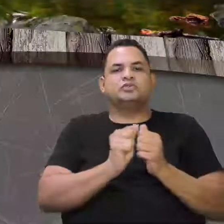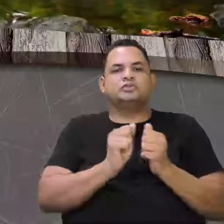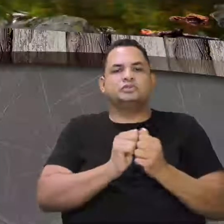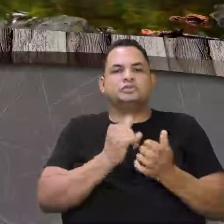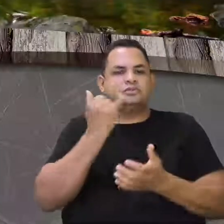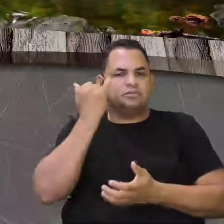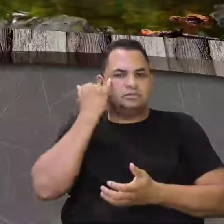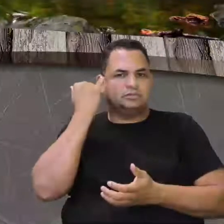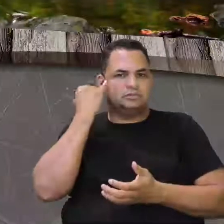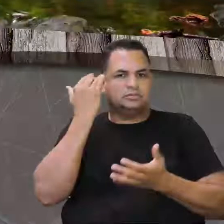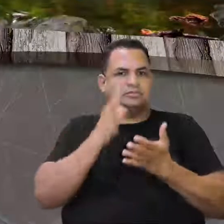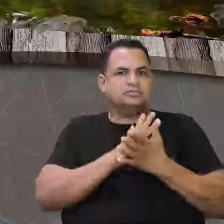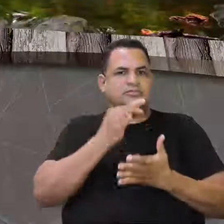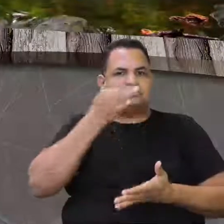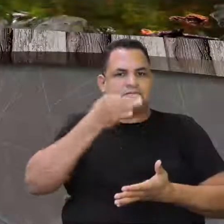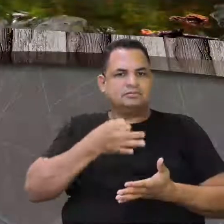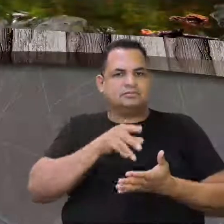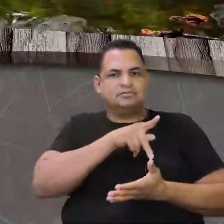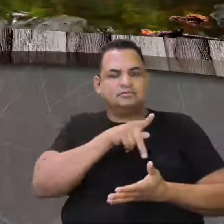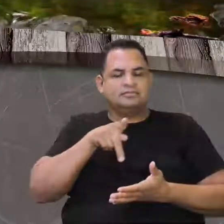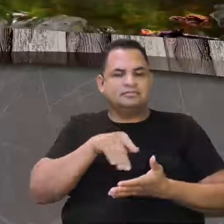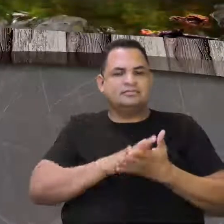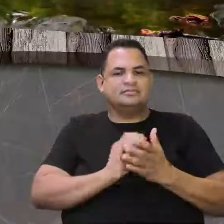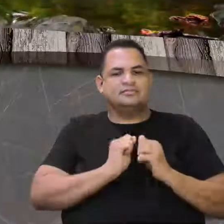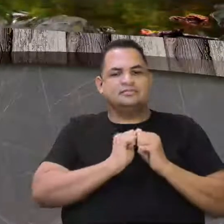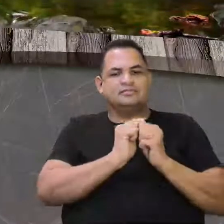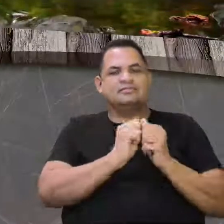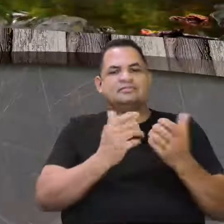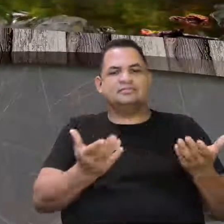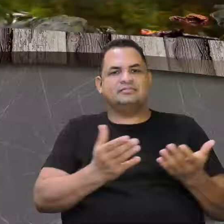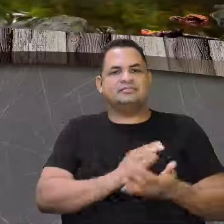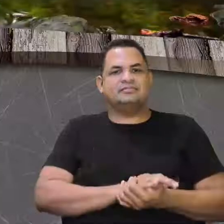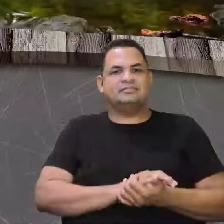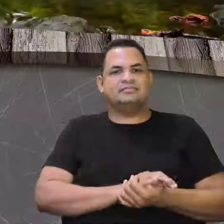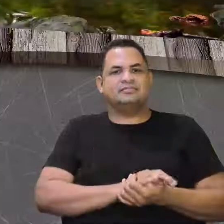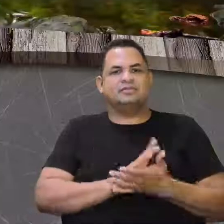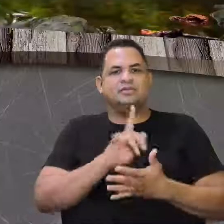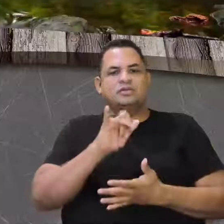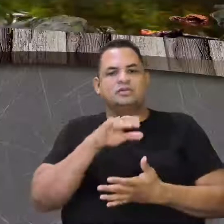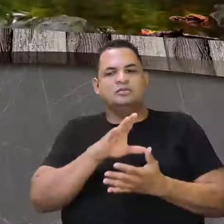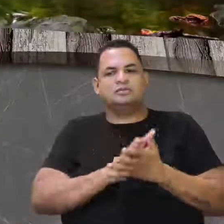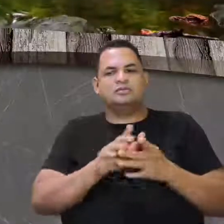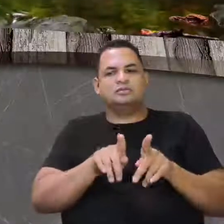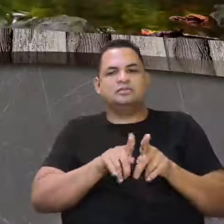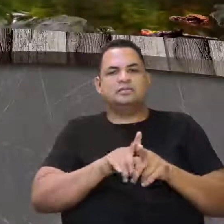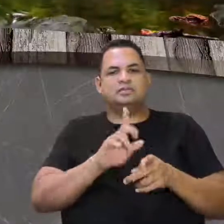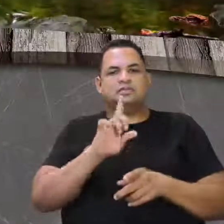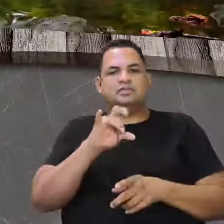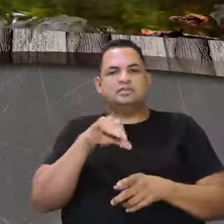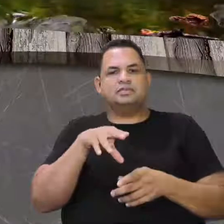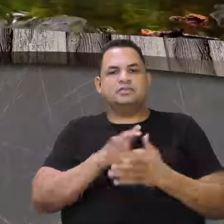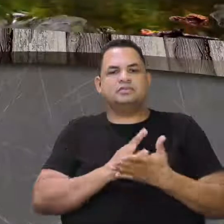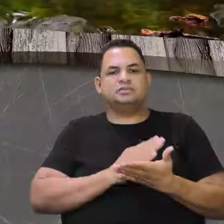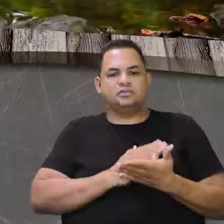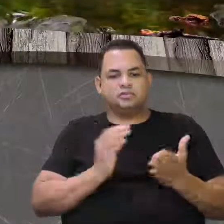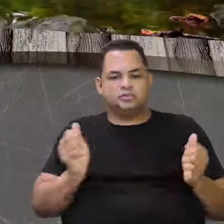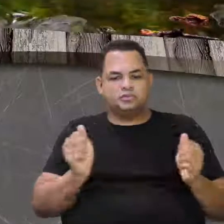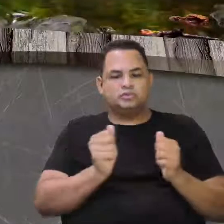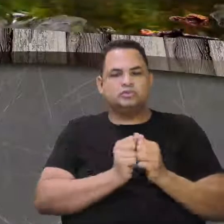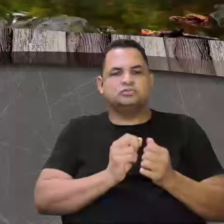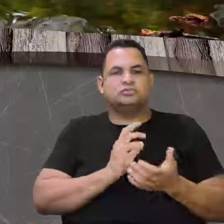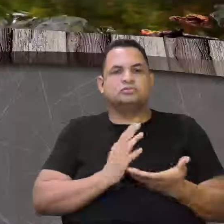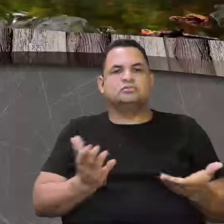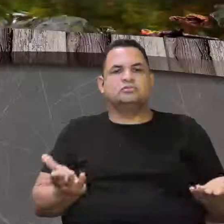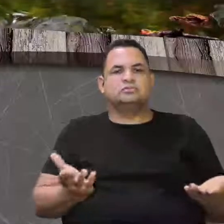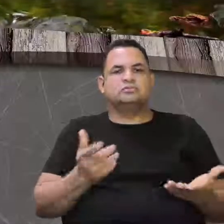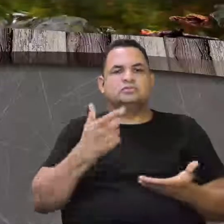juntamente com o Sâmio, certo? Prof. Sâmio aqui conosco, junto com o Lobo, junto com o Denis, estamos aqui novamente.